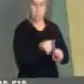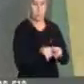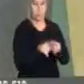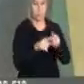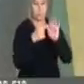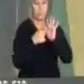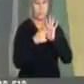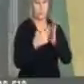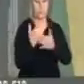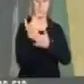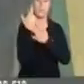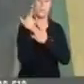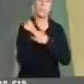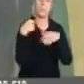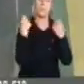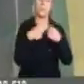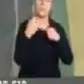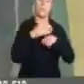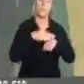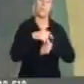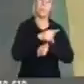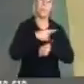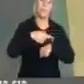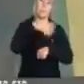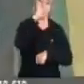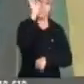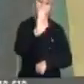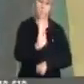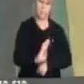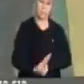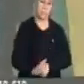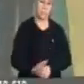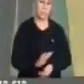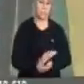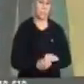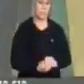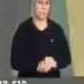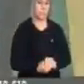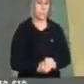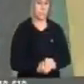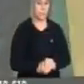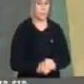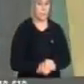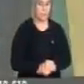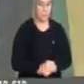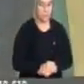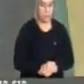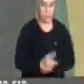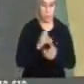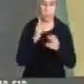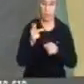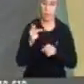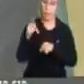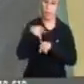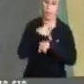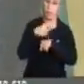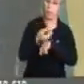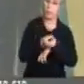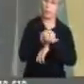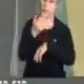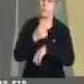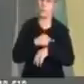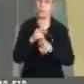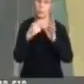a responsabilidade que tem que ter o Brasil, a exemplo de outros países que têm regras de controle de gastos que, acima de tudo,